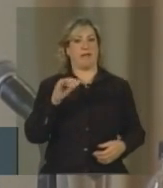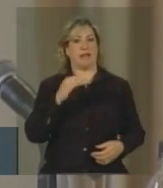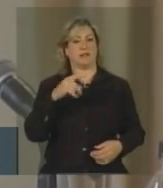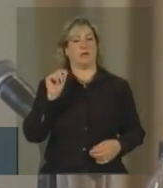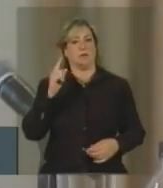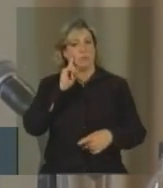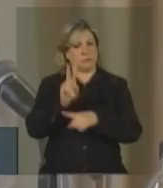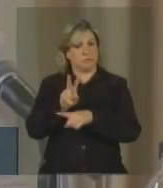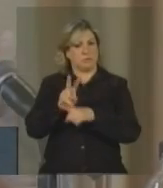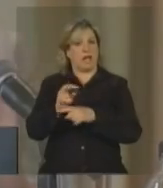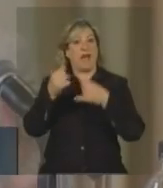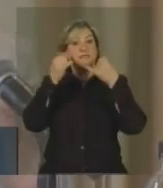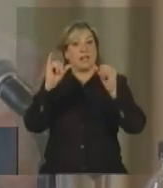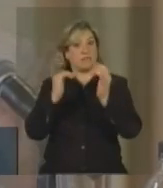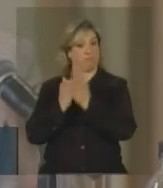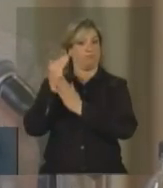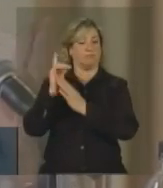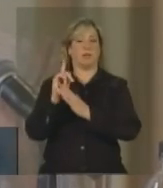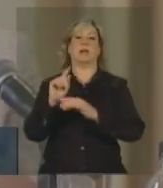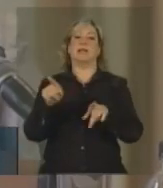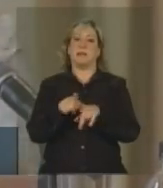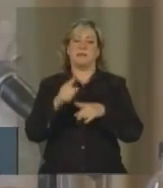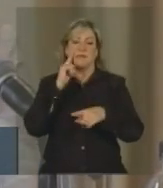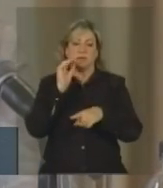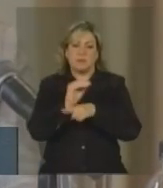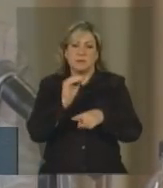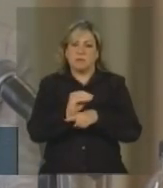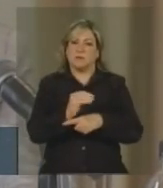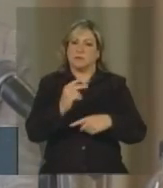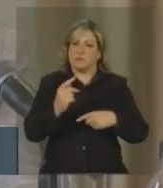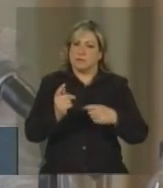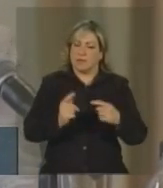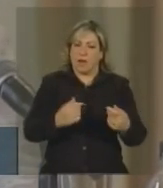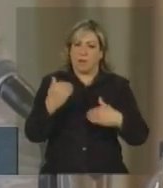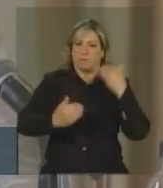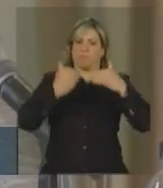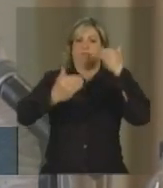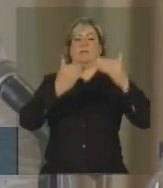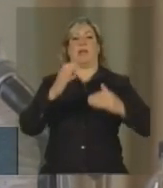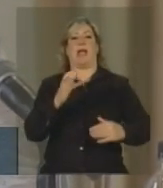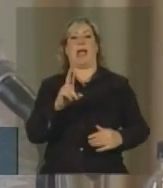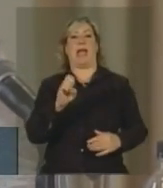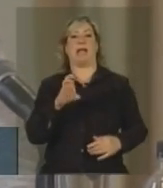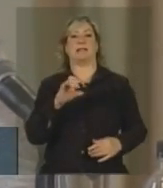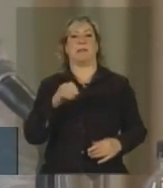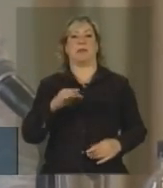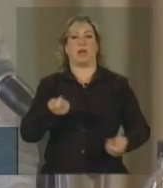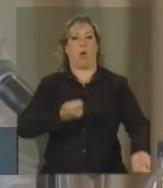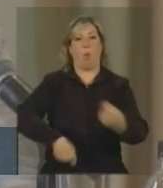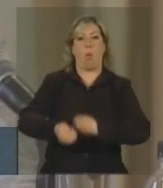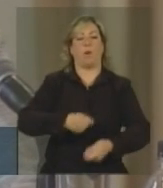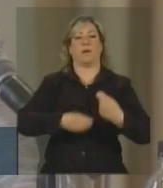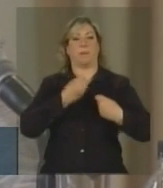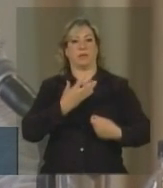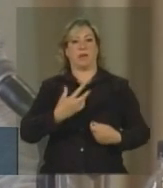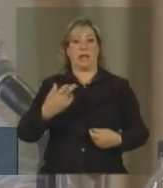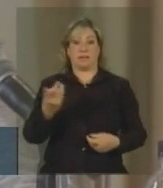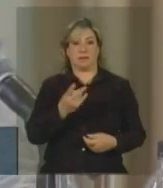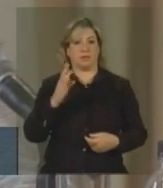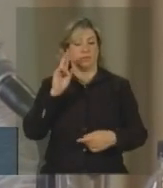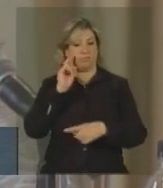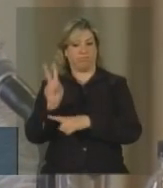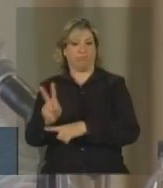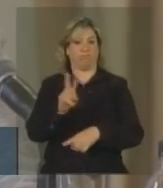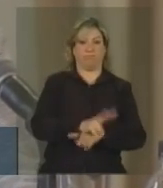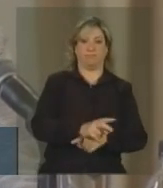crescimento. E combinar essas duas formas de perceber a questão.